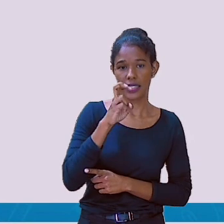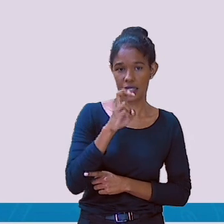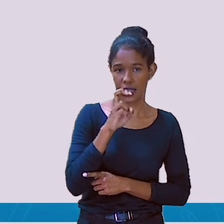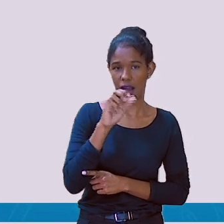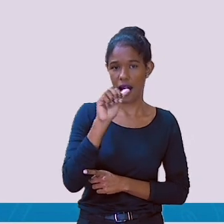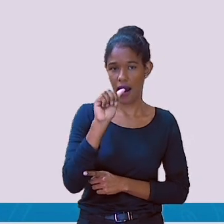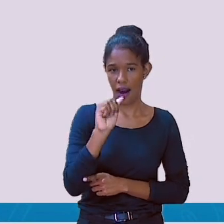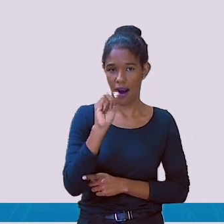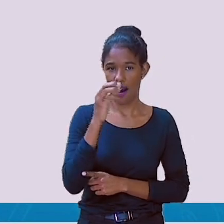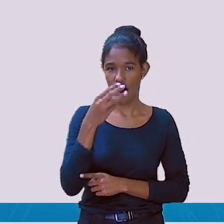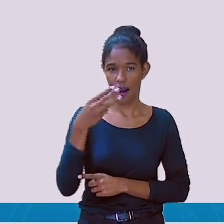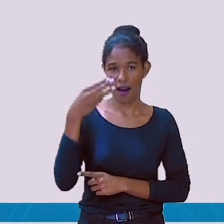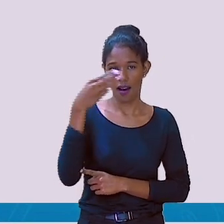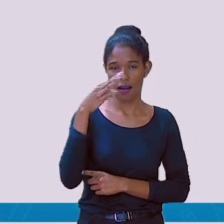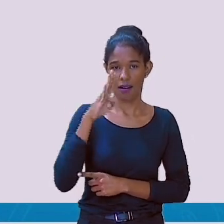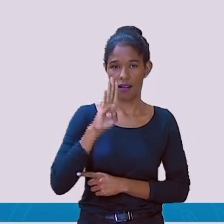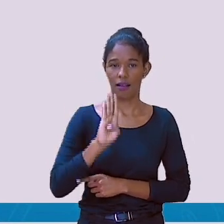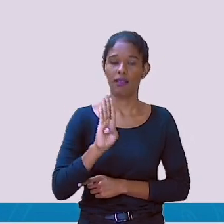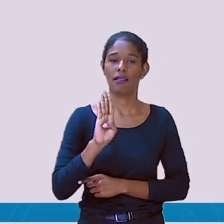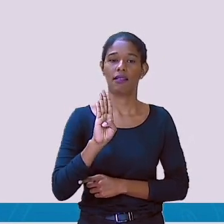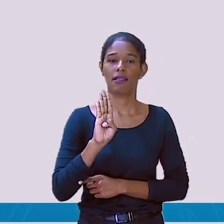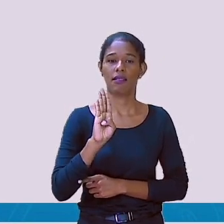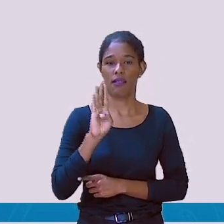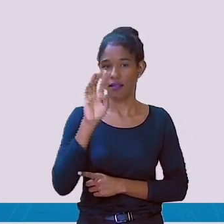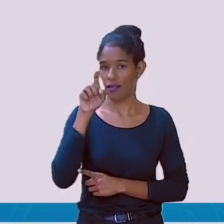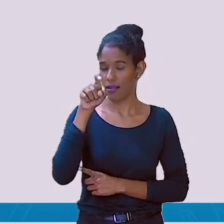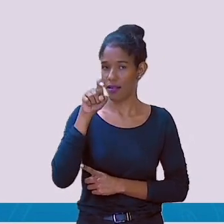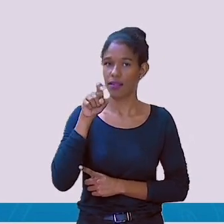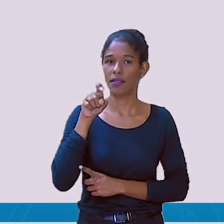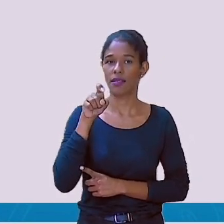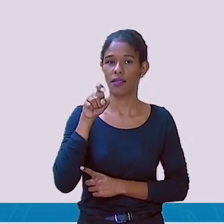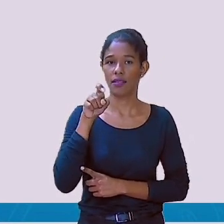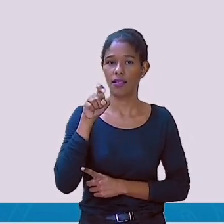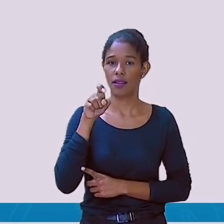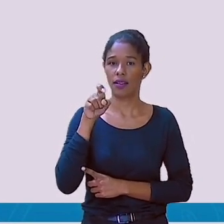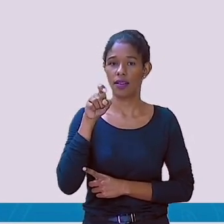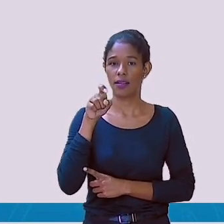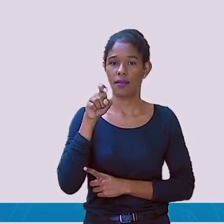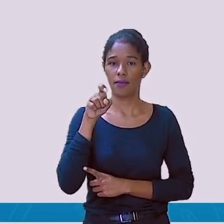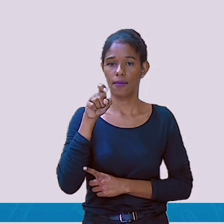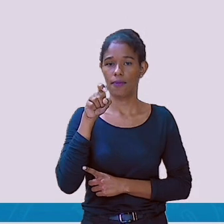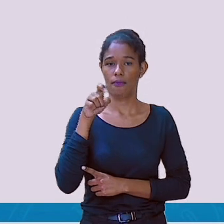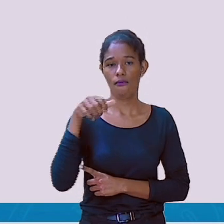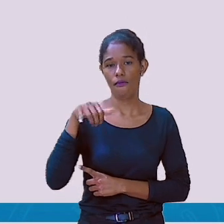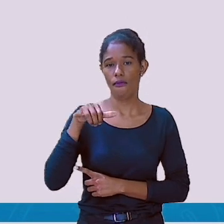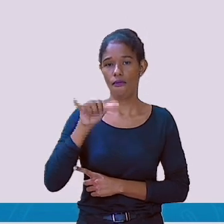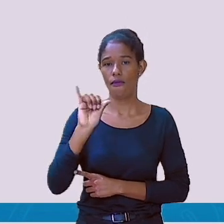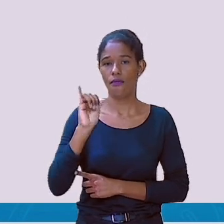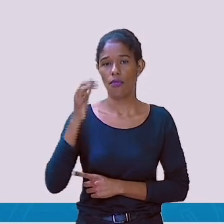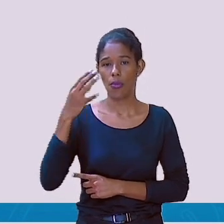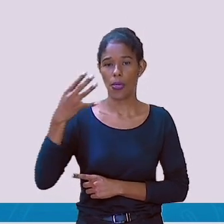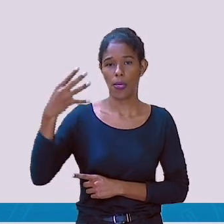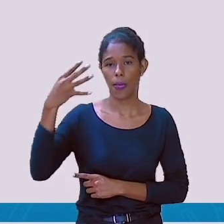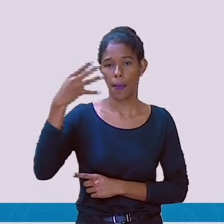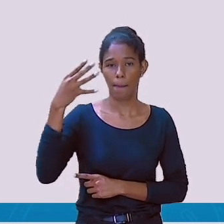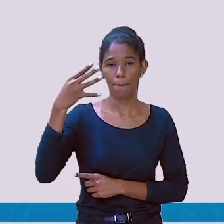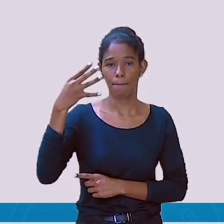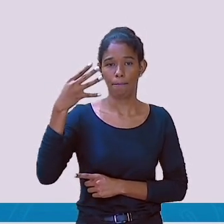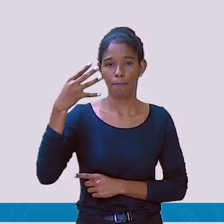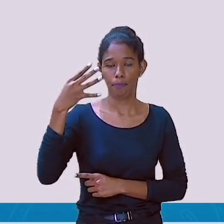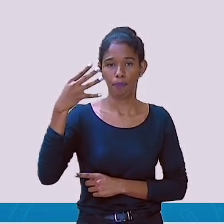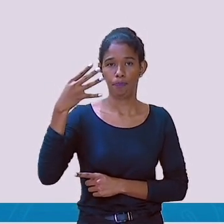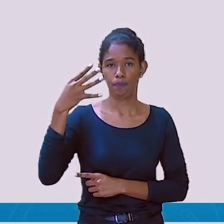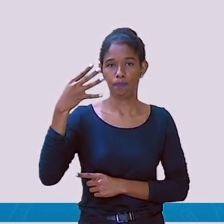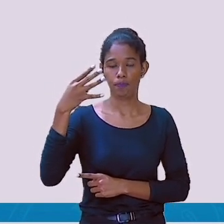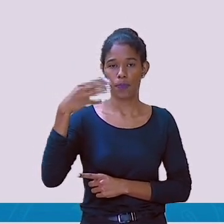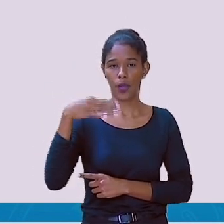7,5a ao cubo b x y elevado à 4ª potência. Eu vou somar aqui,